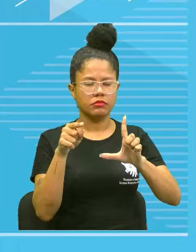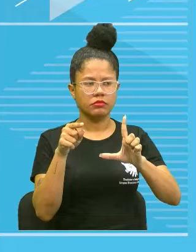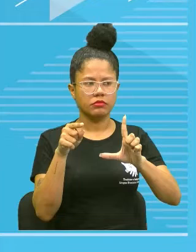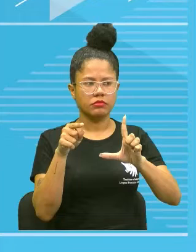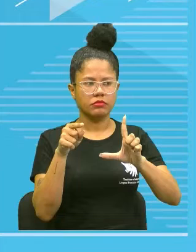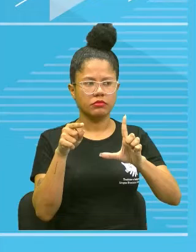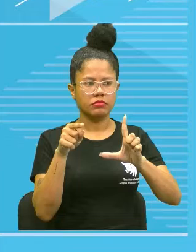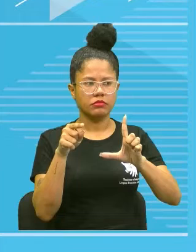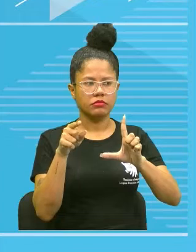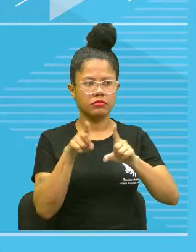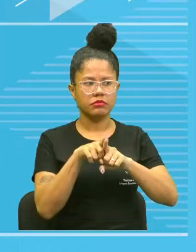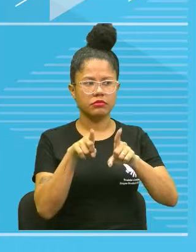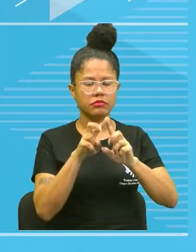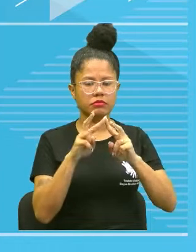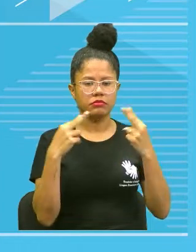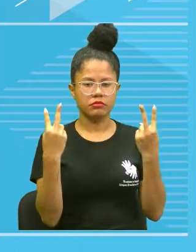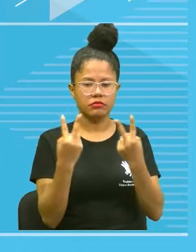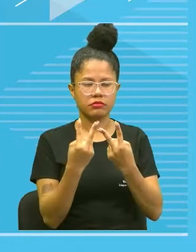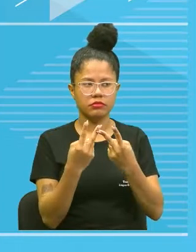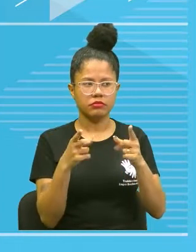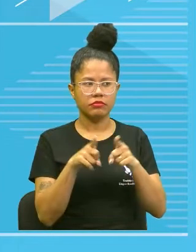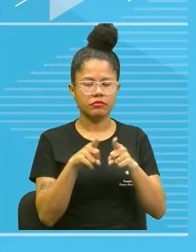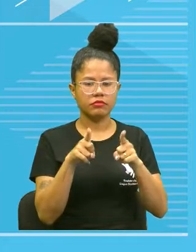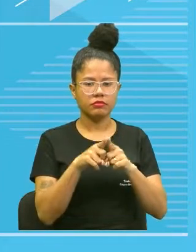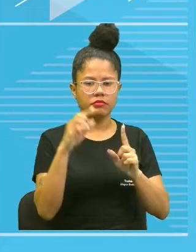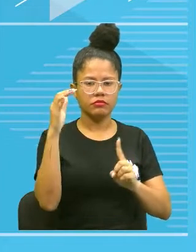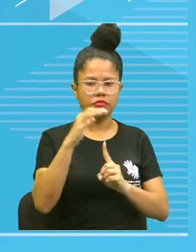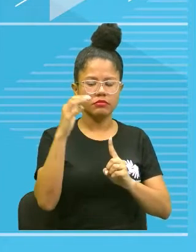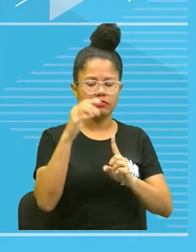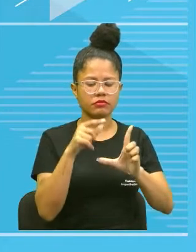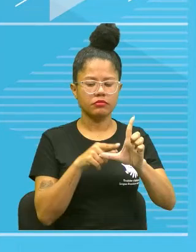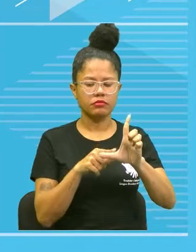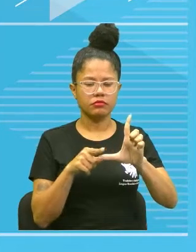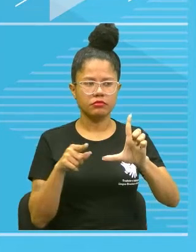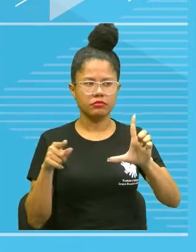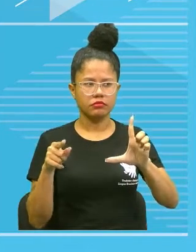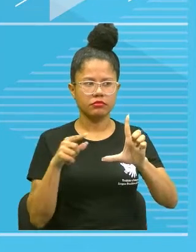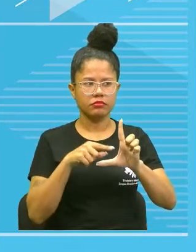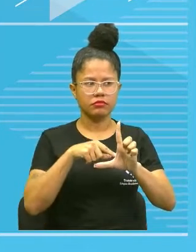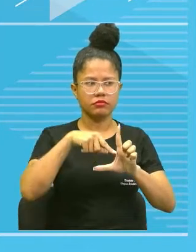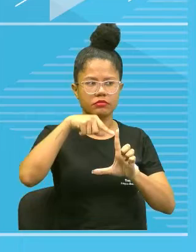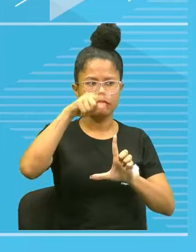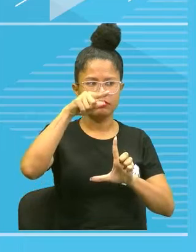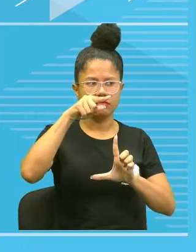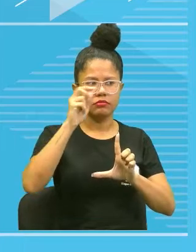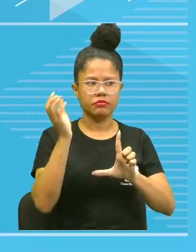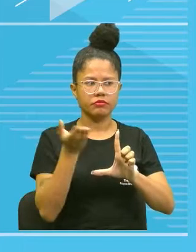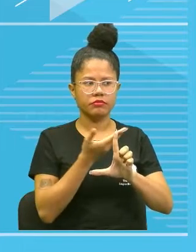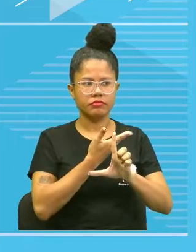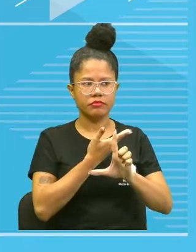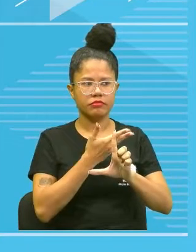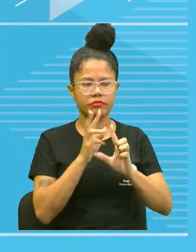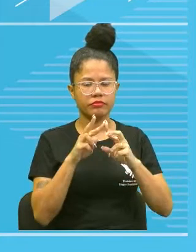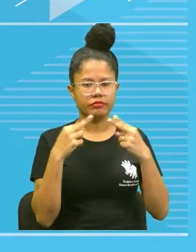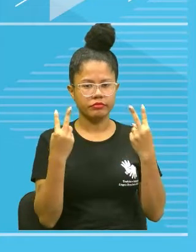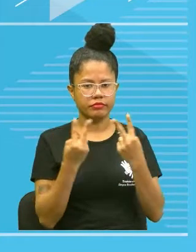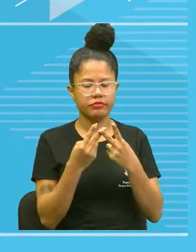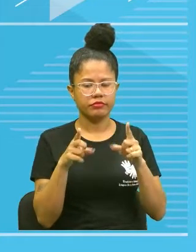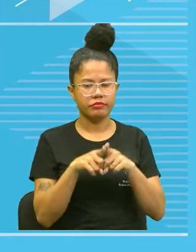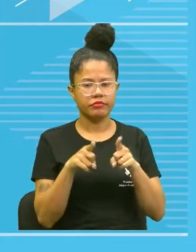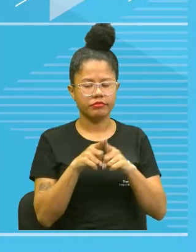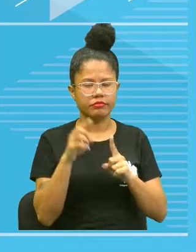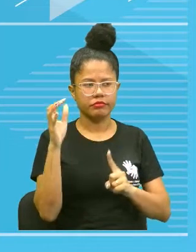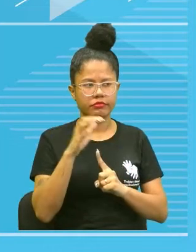pressão. Ó. Bacana? Então você tem esse aumento aí nos dois eixos, tanto em volume quanto em